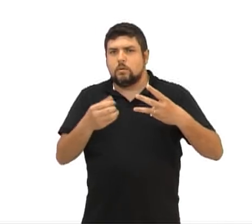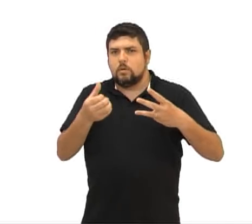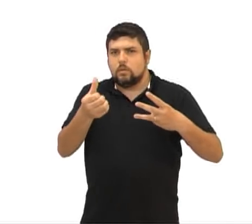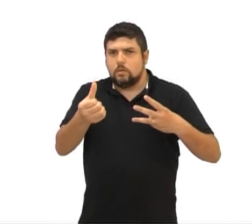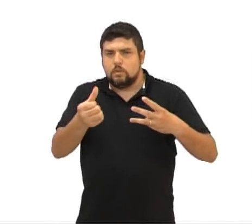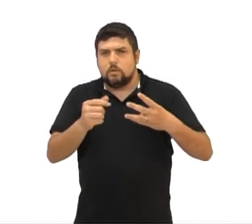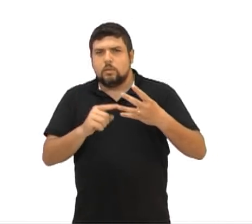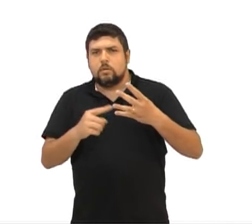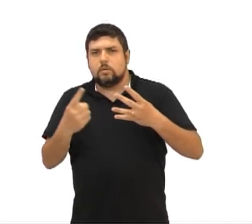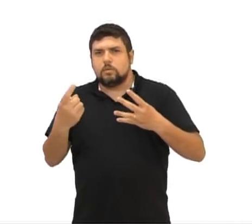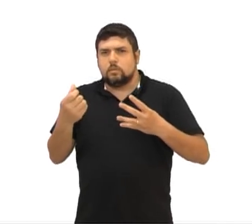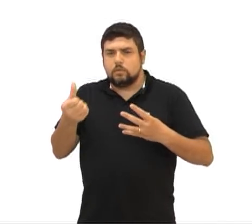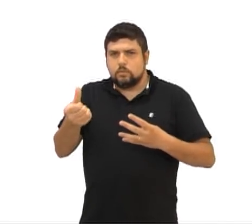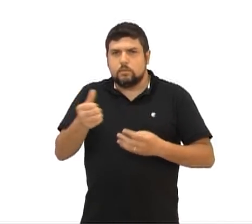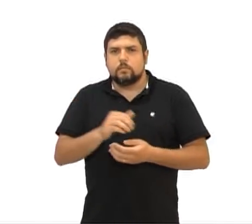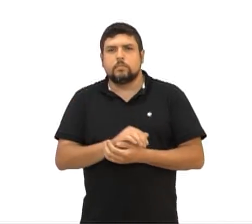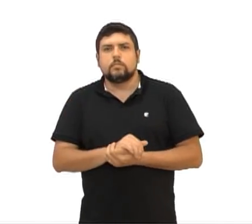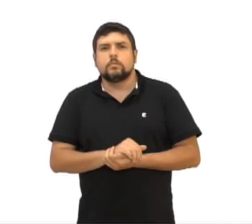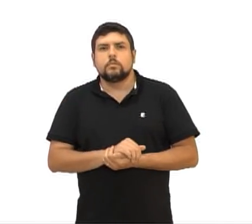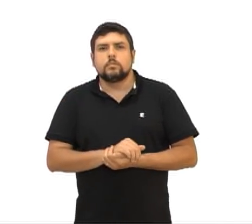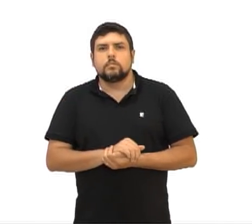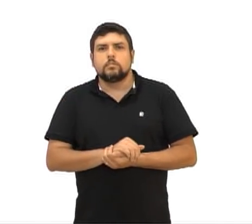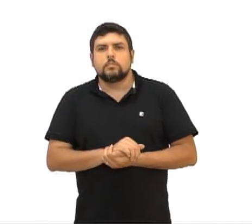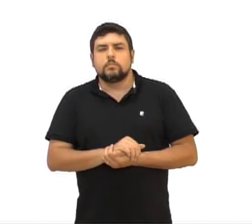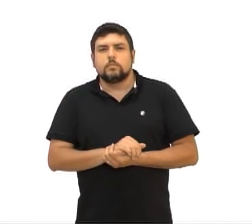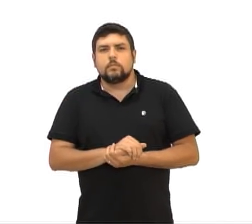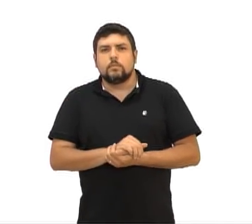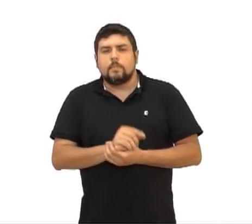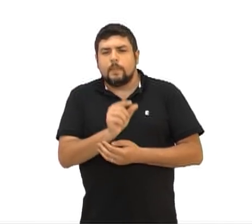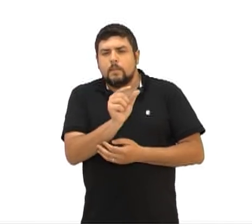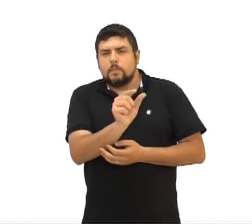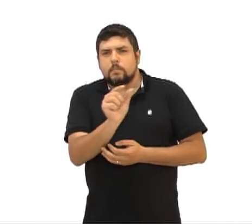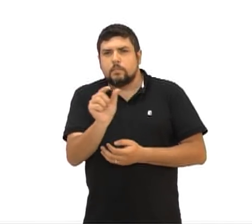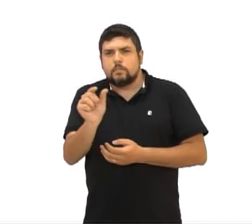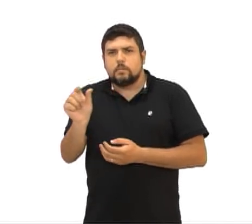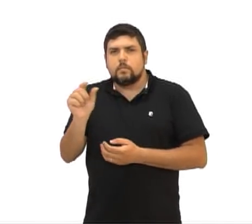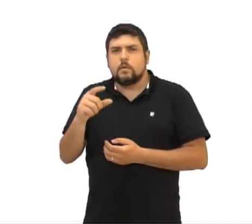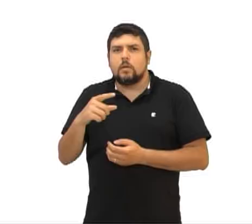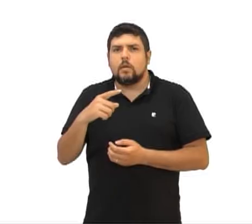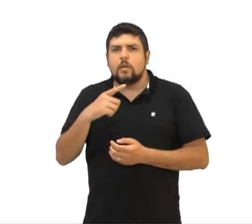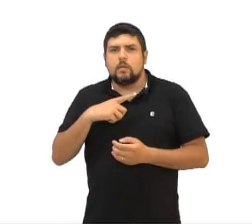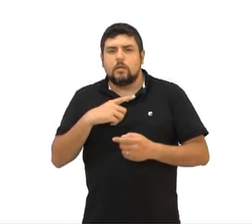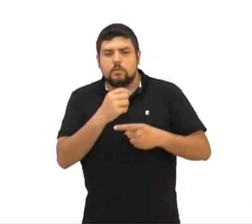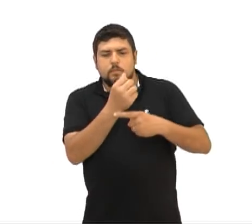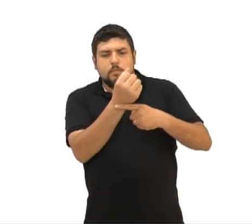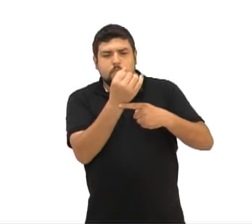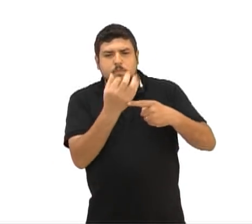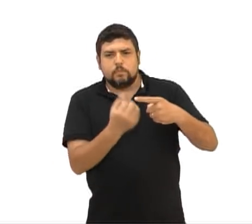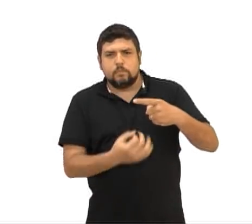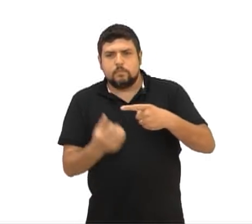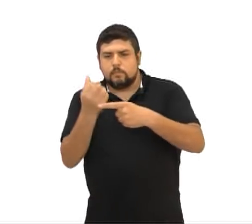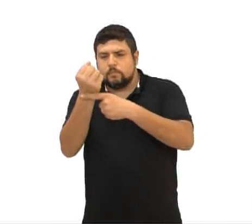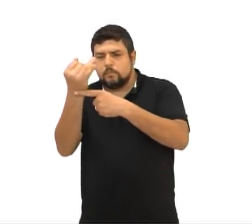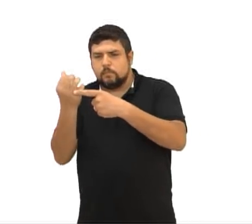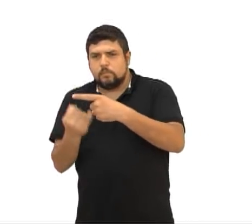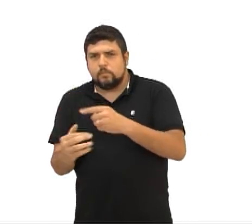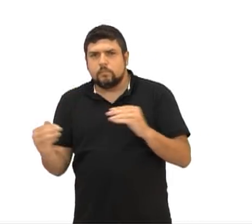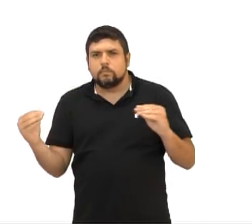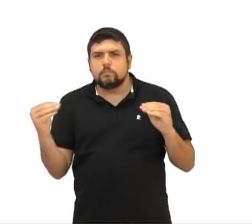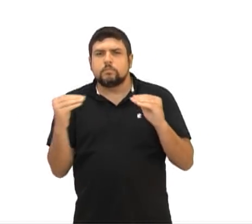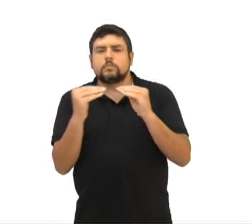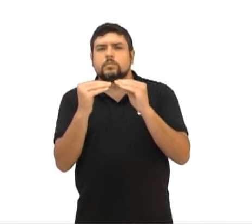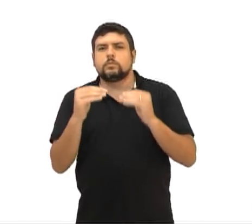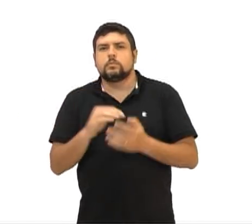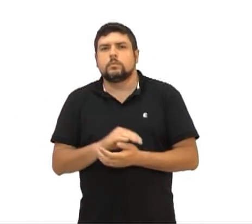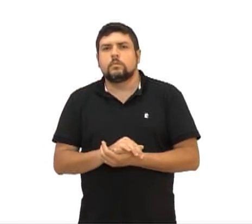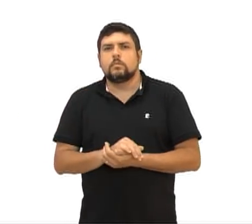eles formam, nesta ordem, uma proporção. A pergunta A é quais